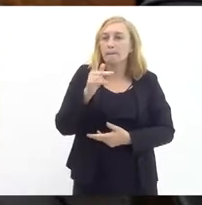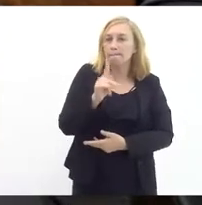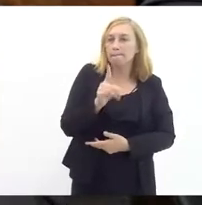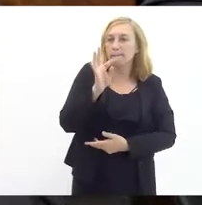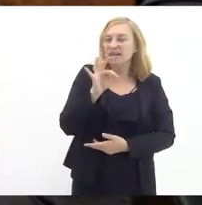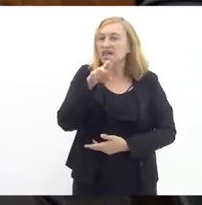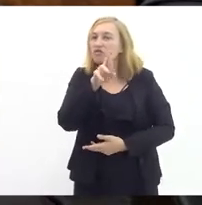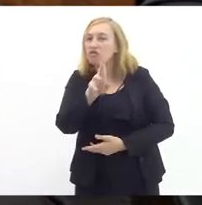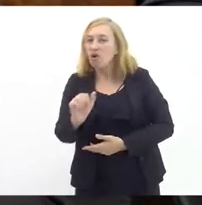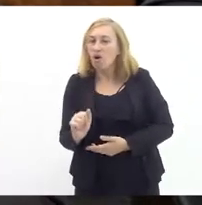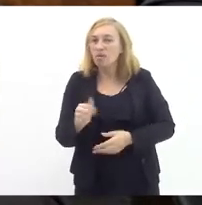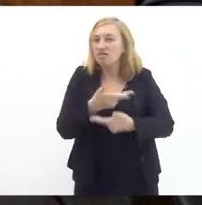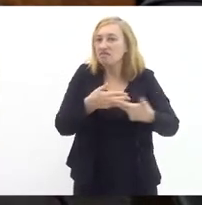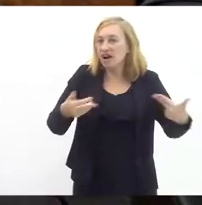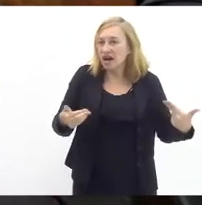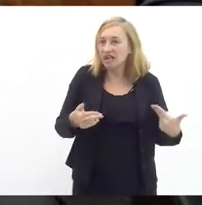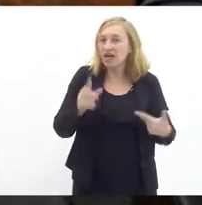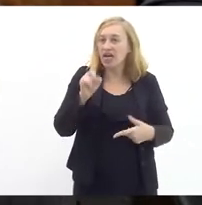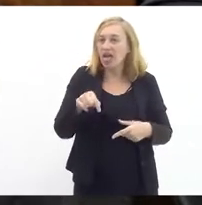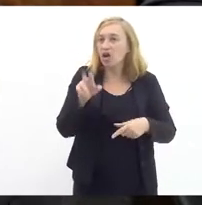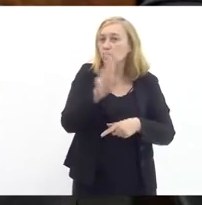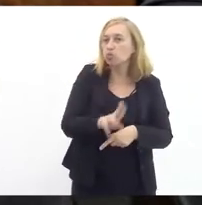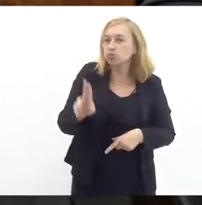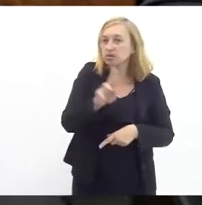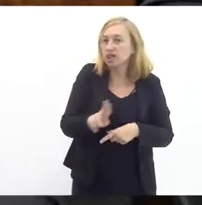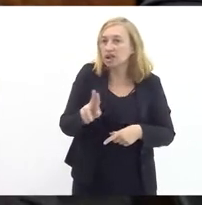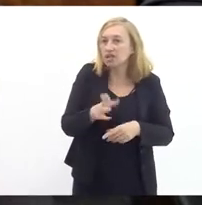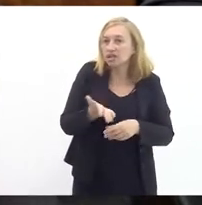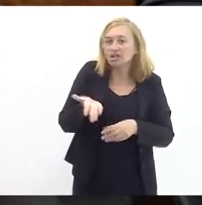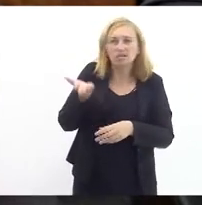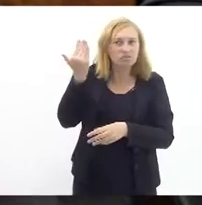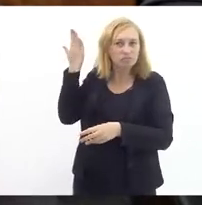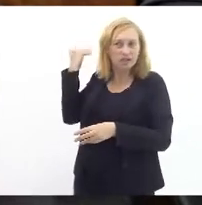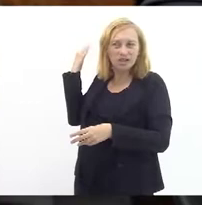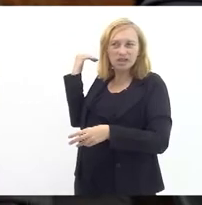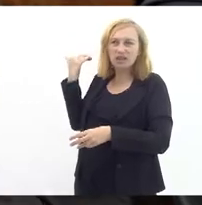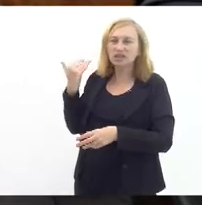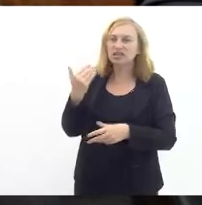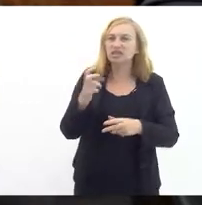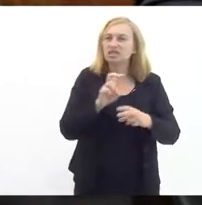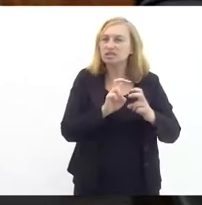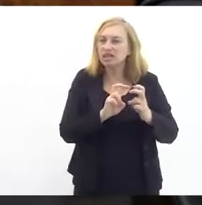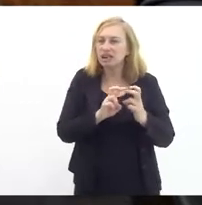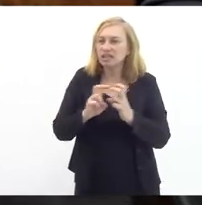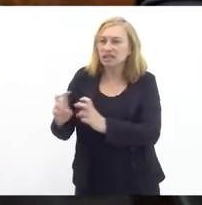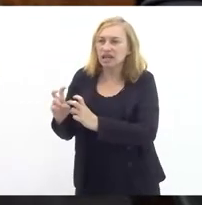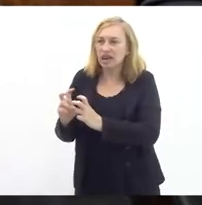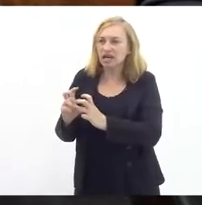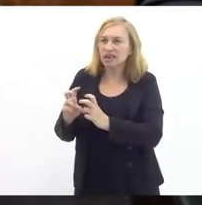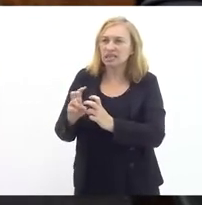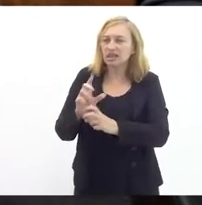das plataformas, elas eram utilizadas ainda na época que passava um trem de carga. Então, não há